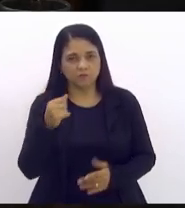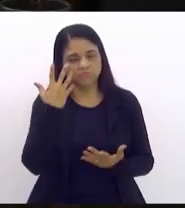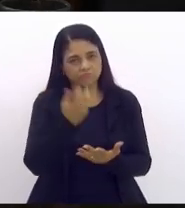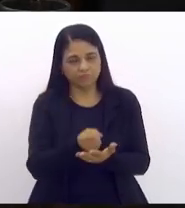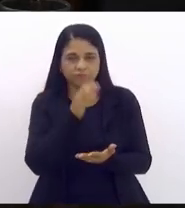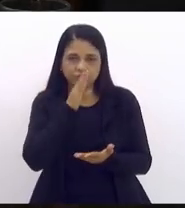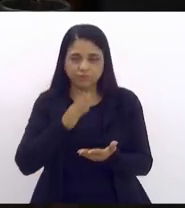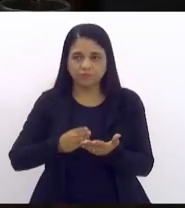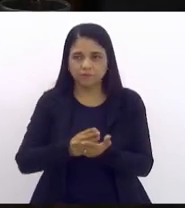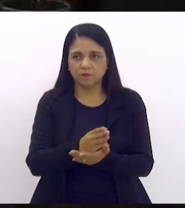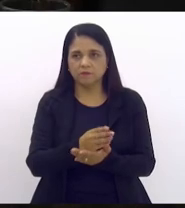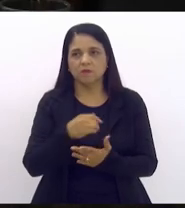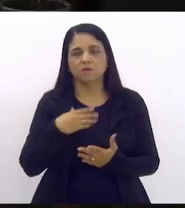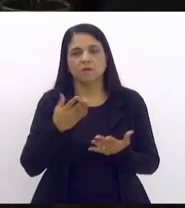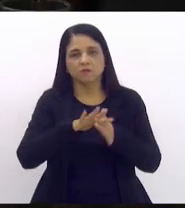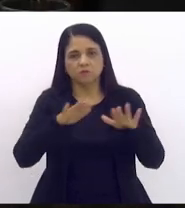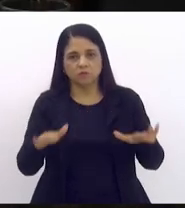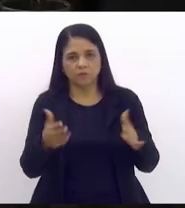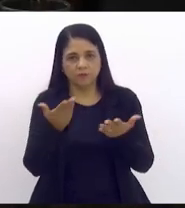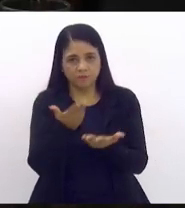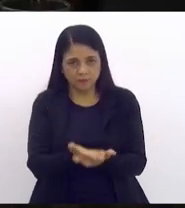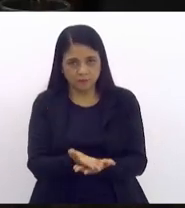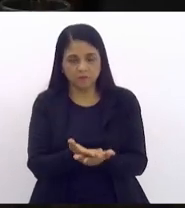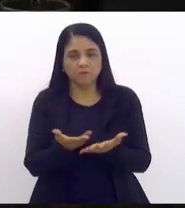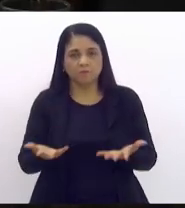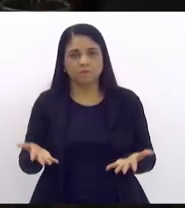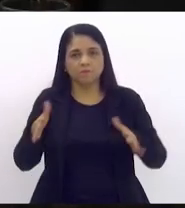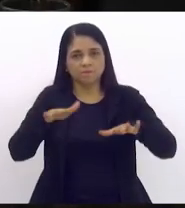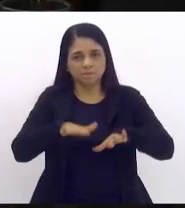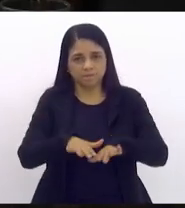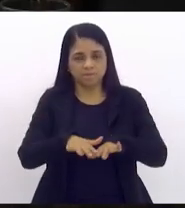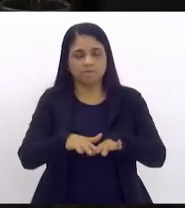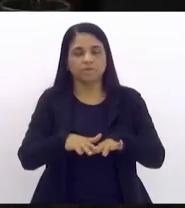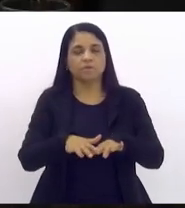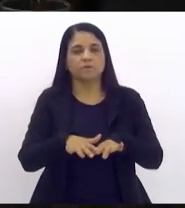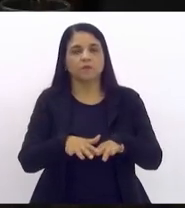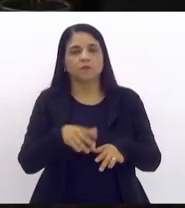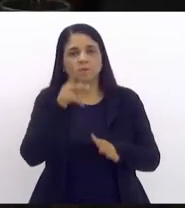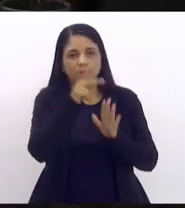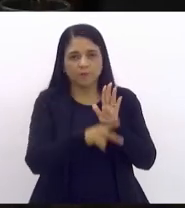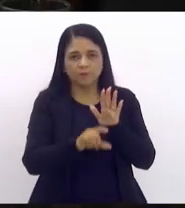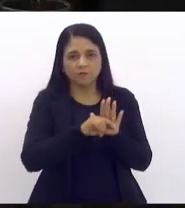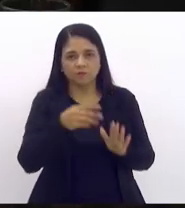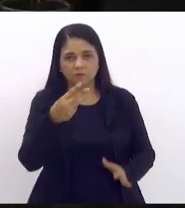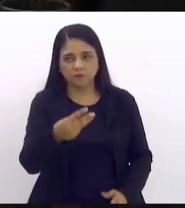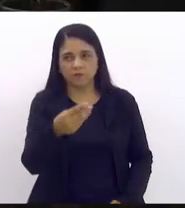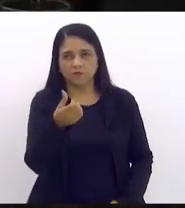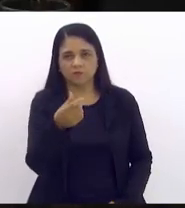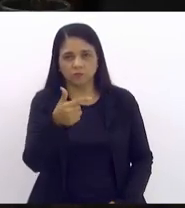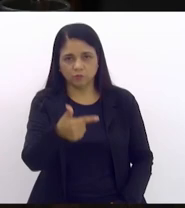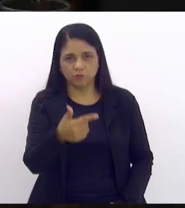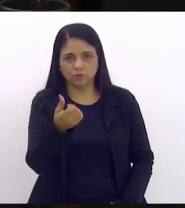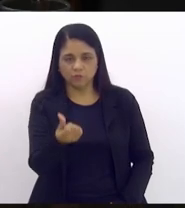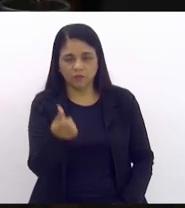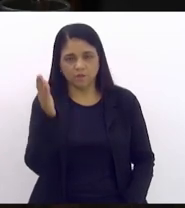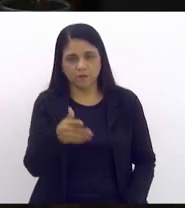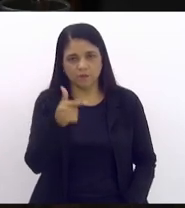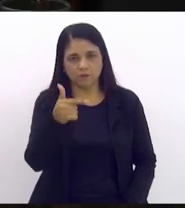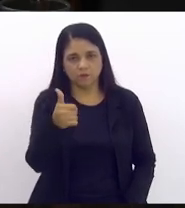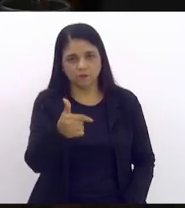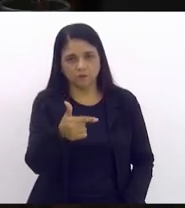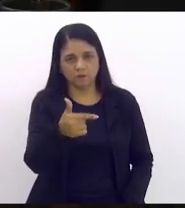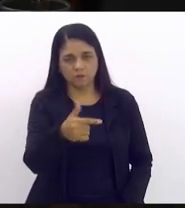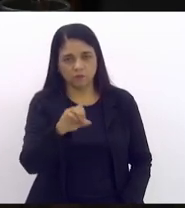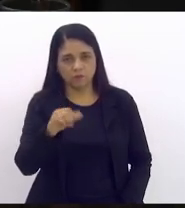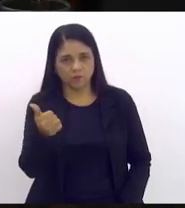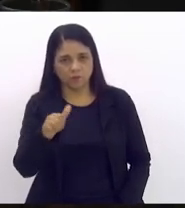como estão, aprovado. Há sobre a mesa pedido de inclusão na ordem do dia do projeto 326, de 2011, do deputado